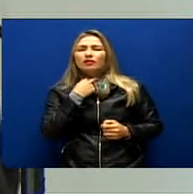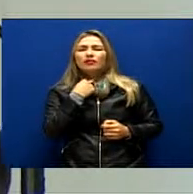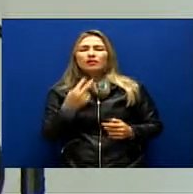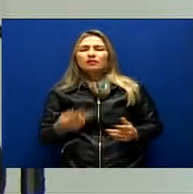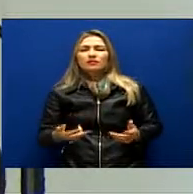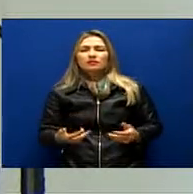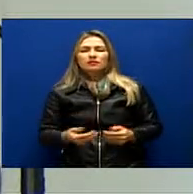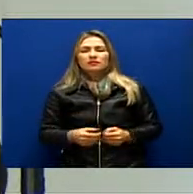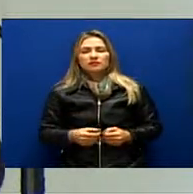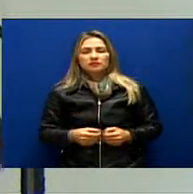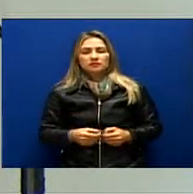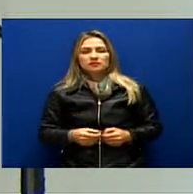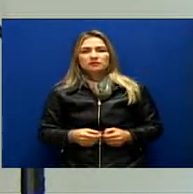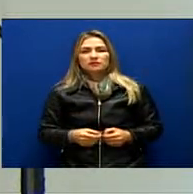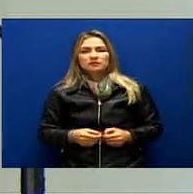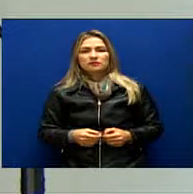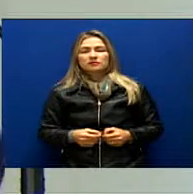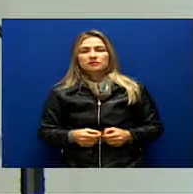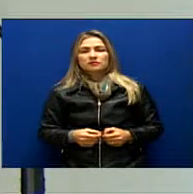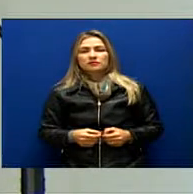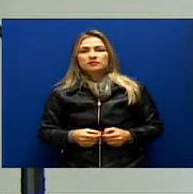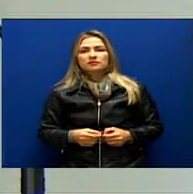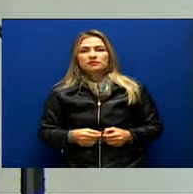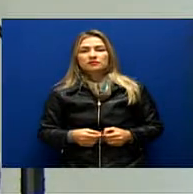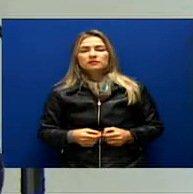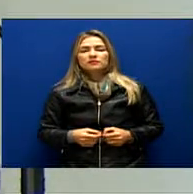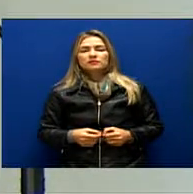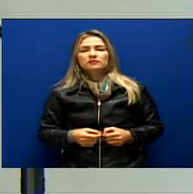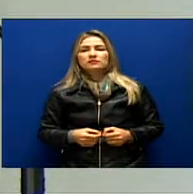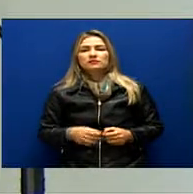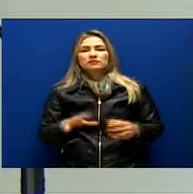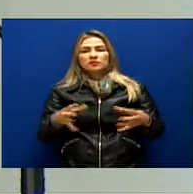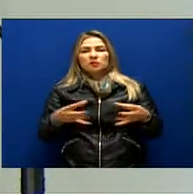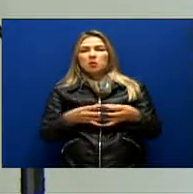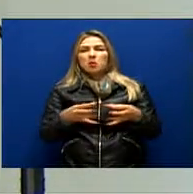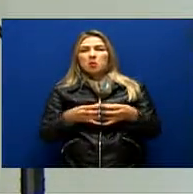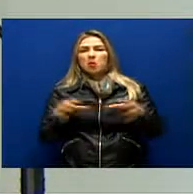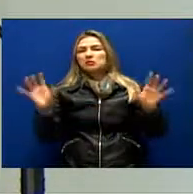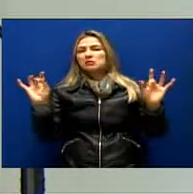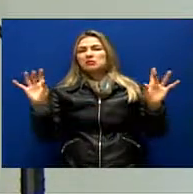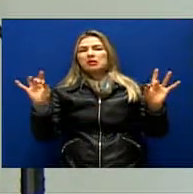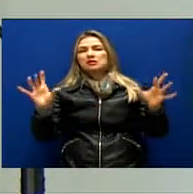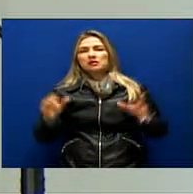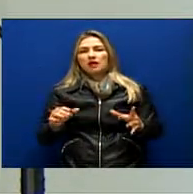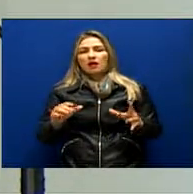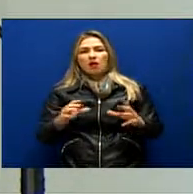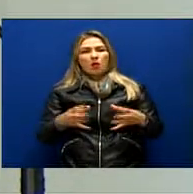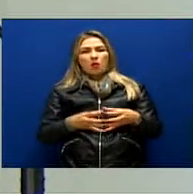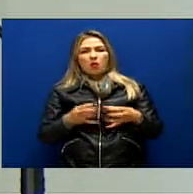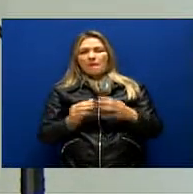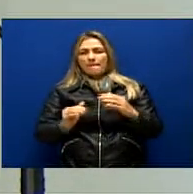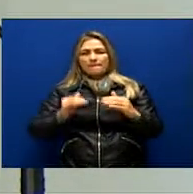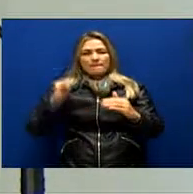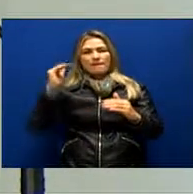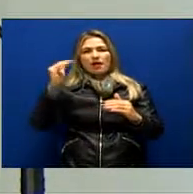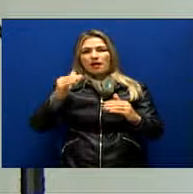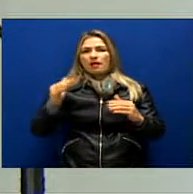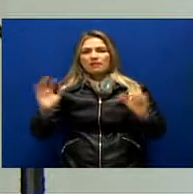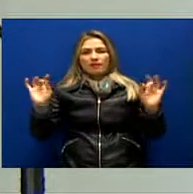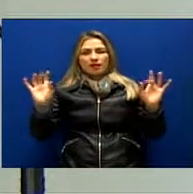Portanto, não podemos ter um grupo especial, uma classe especial de